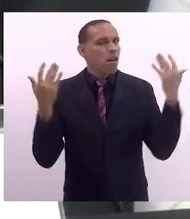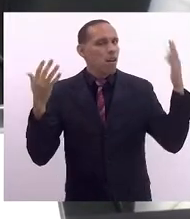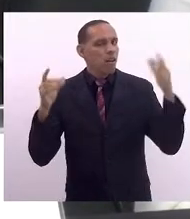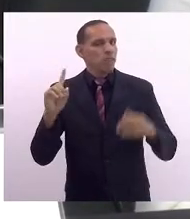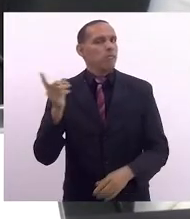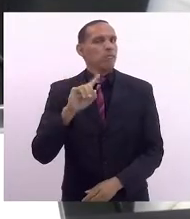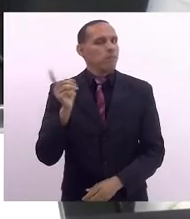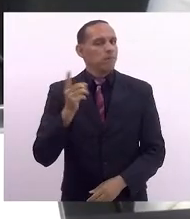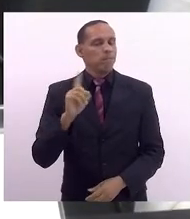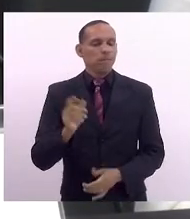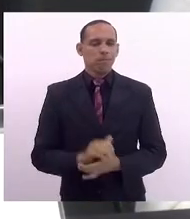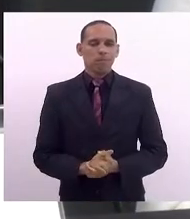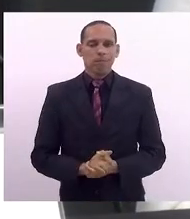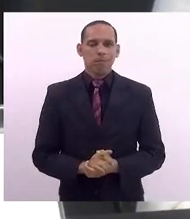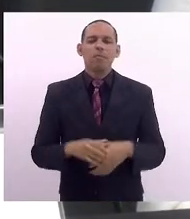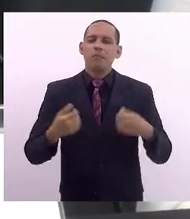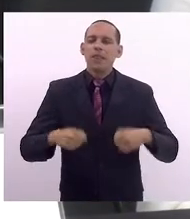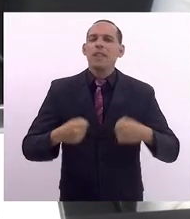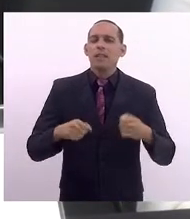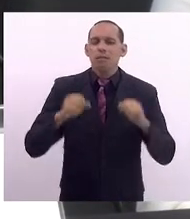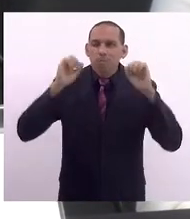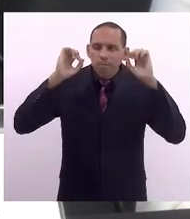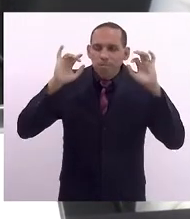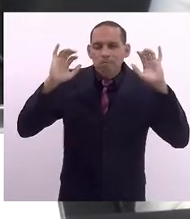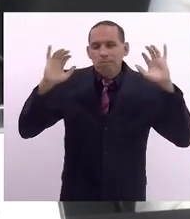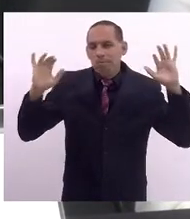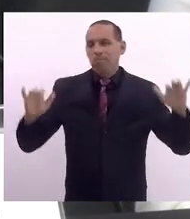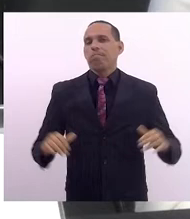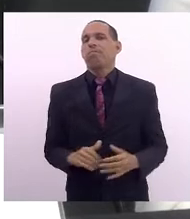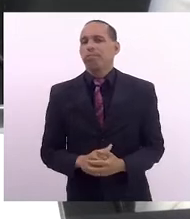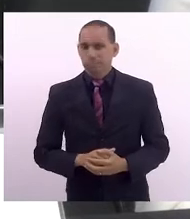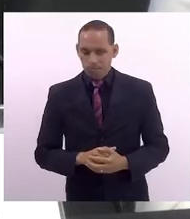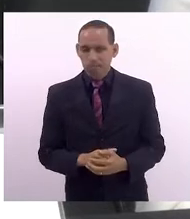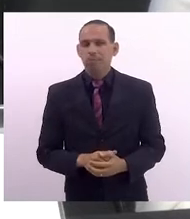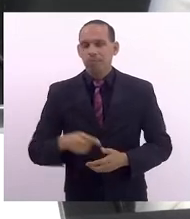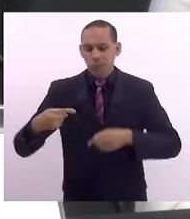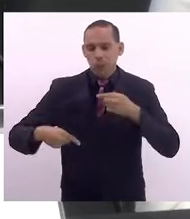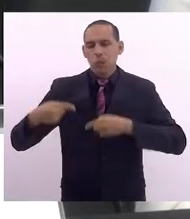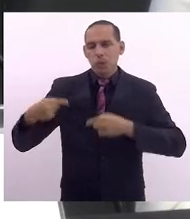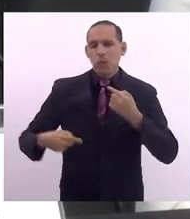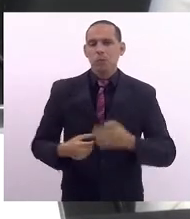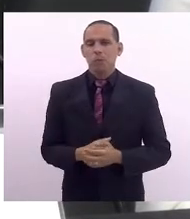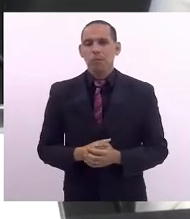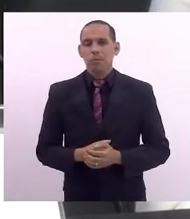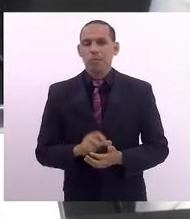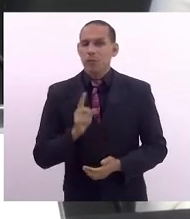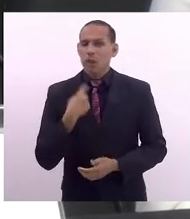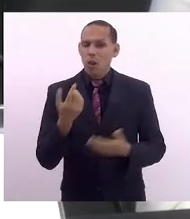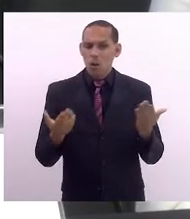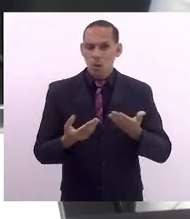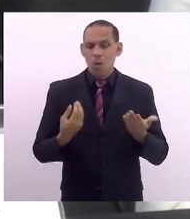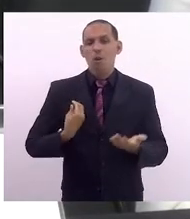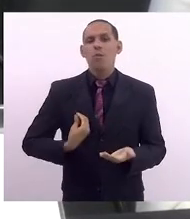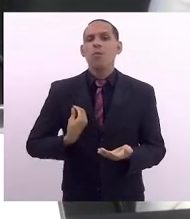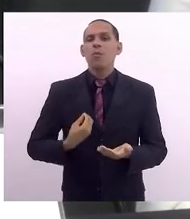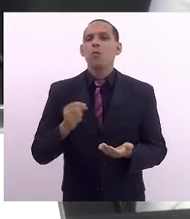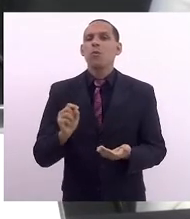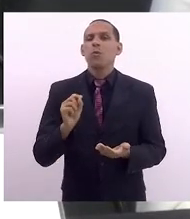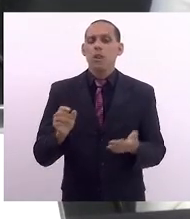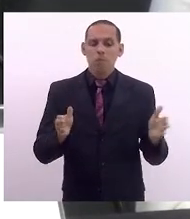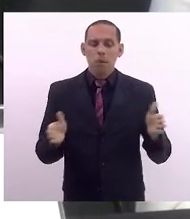Então, a gente também precisa refletir e traçar um debate sobre isso. A gente vive um momento